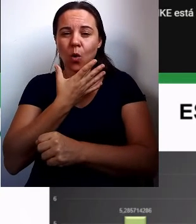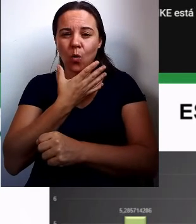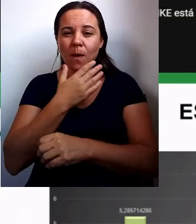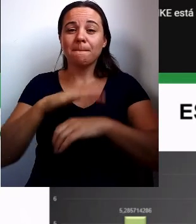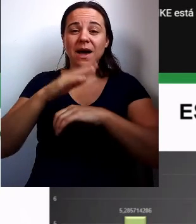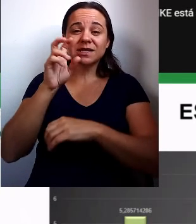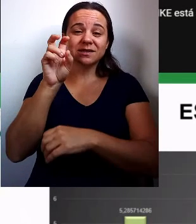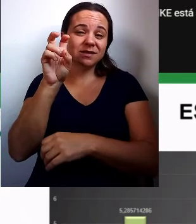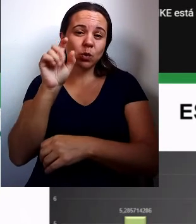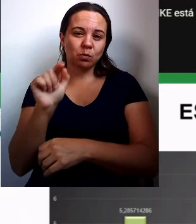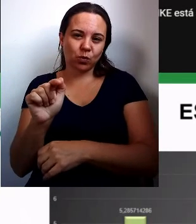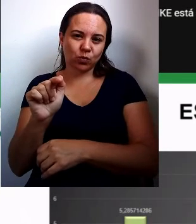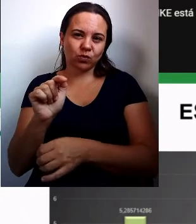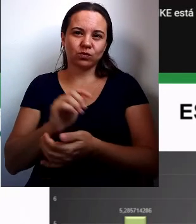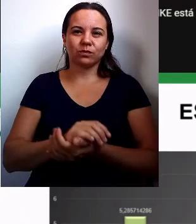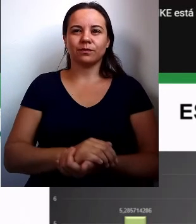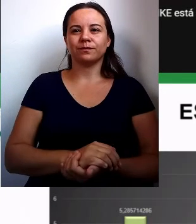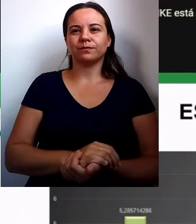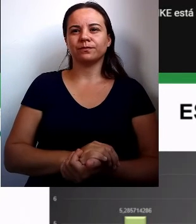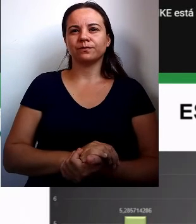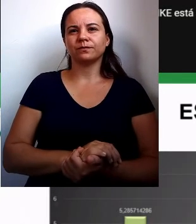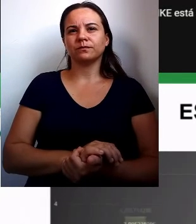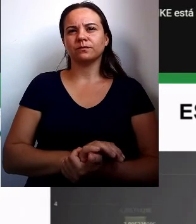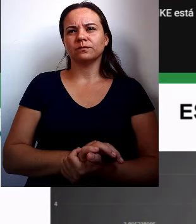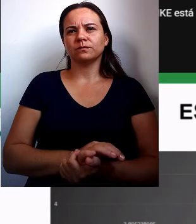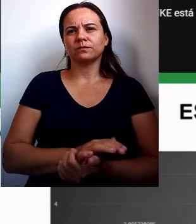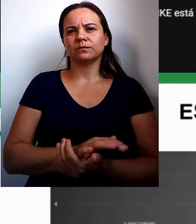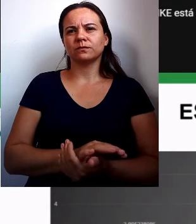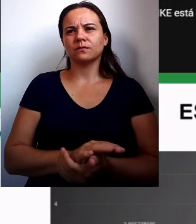bem positiva, né? Acima dos 5 pontos.